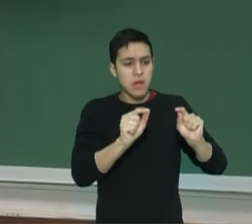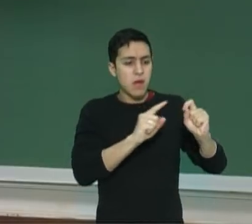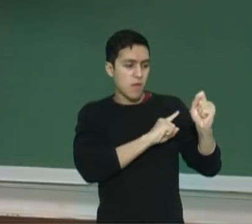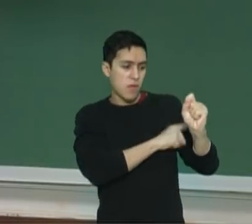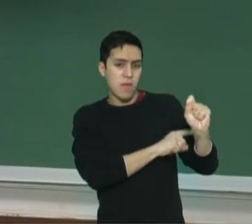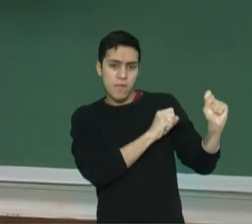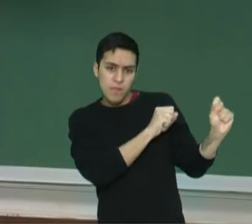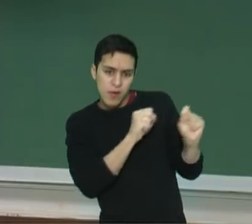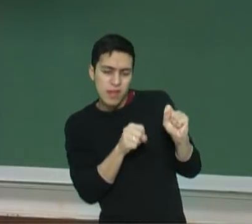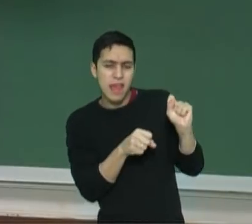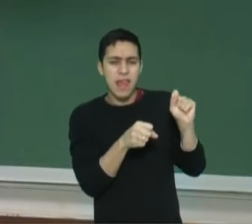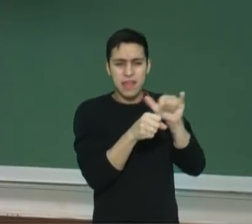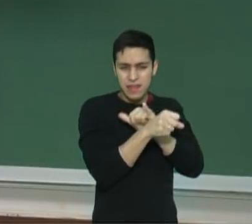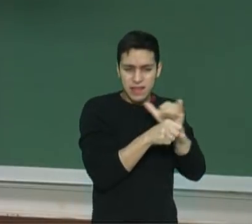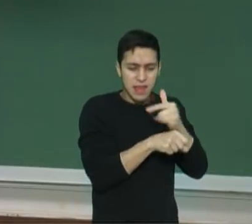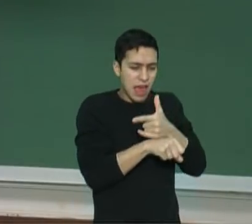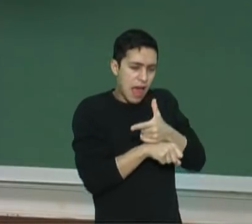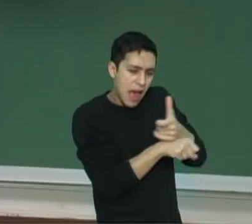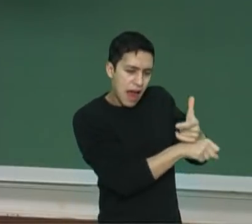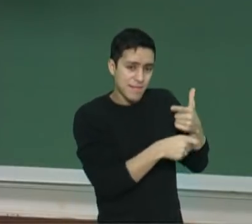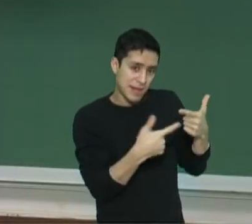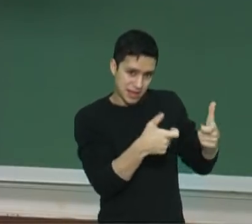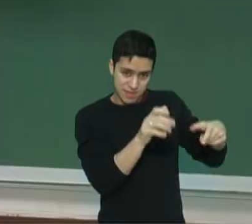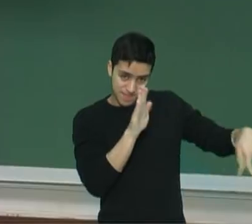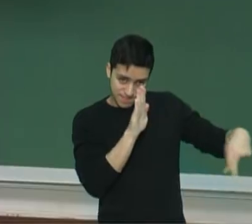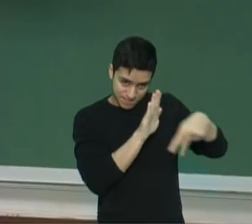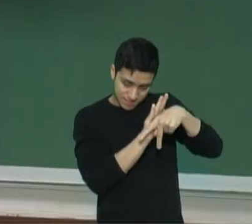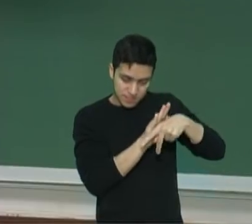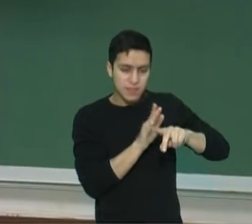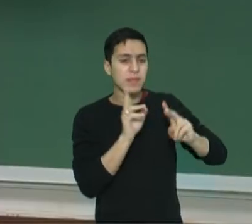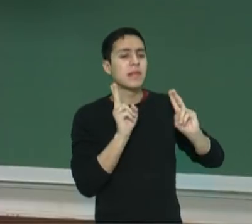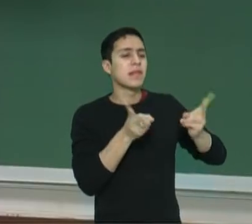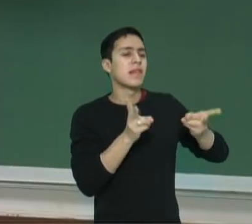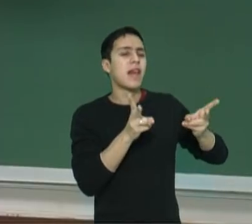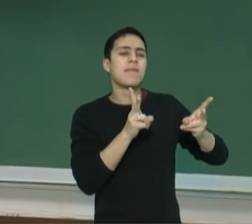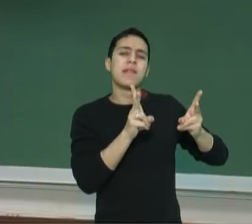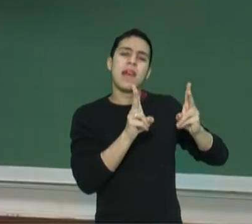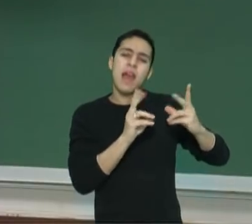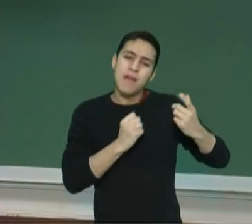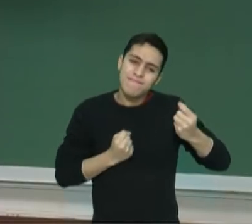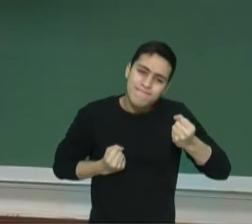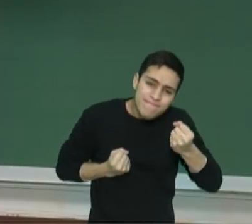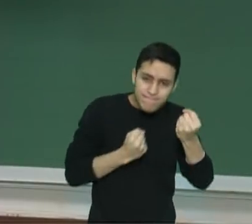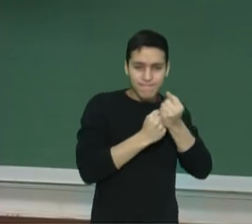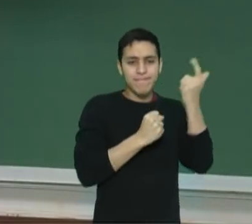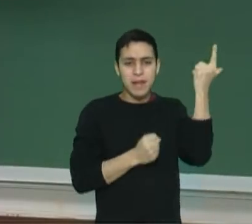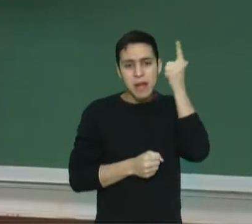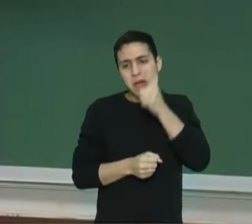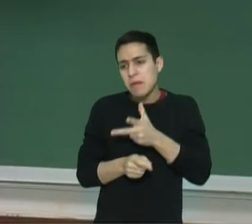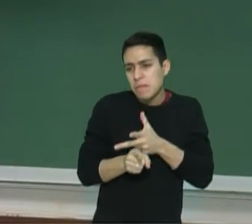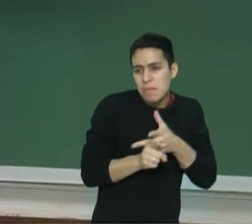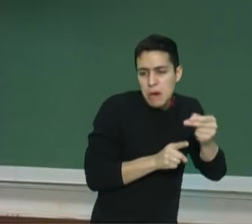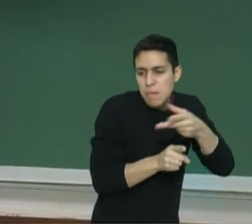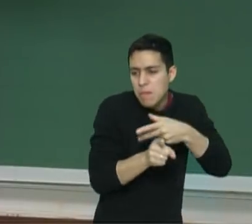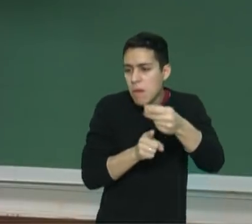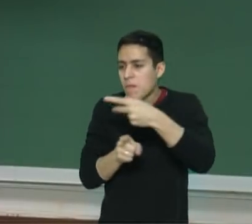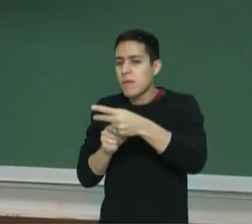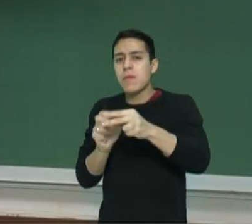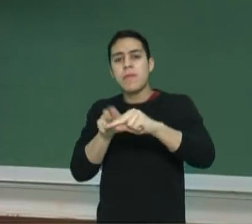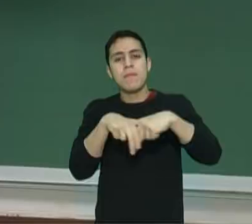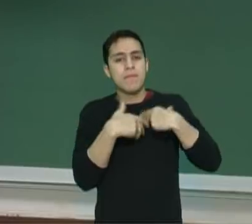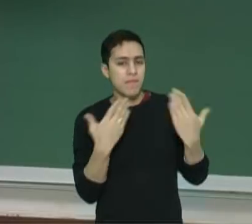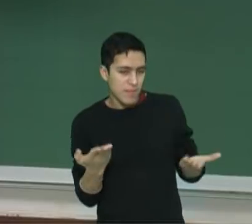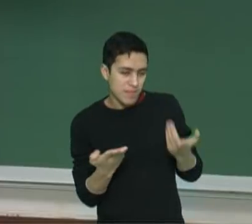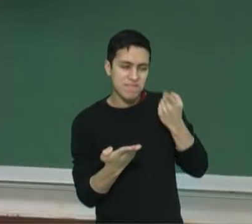bélico, a força bélica, como diz aqui, sempre foi um alicerce para a conquista de territórios. Por isso que a gente vê